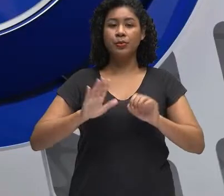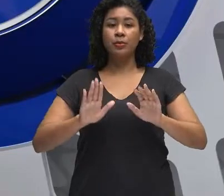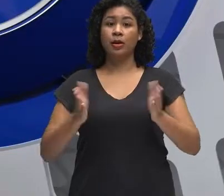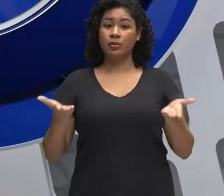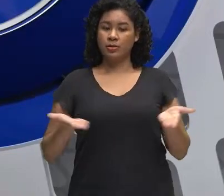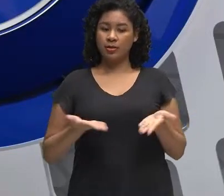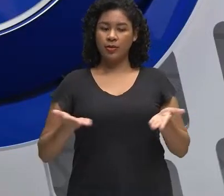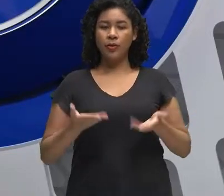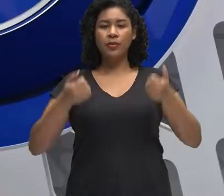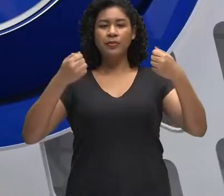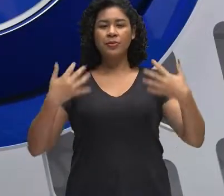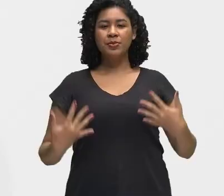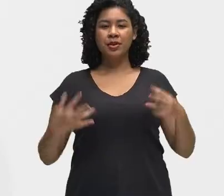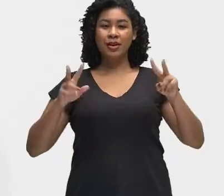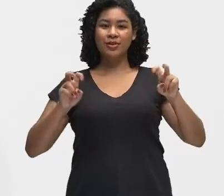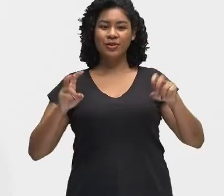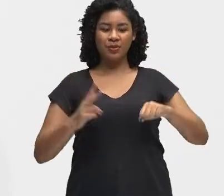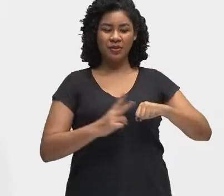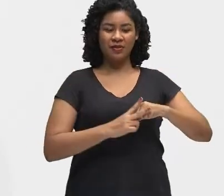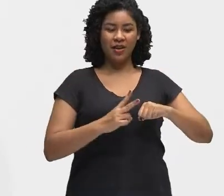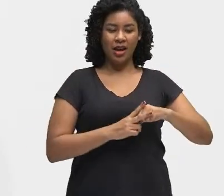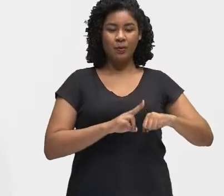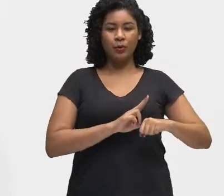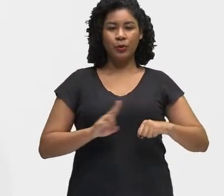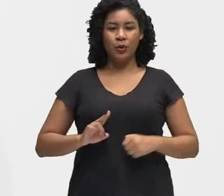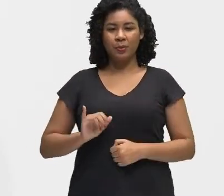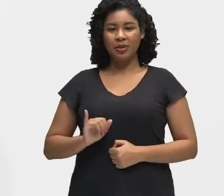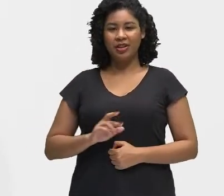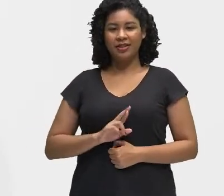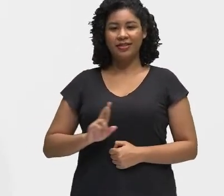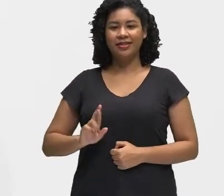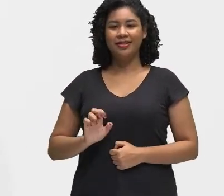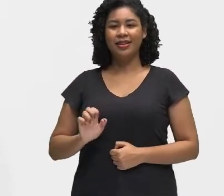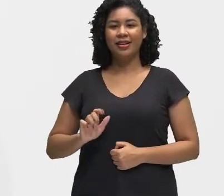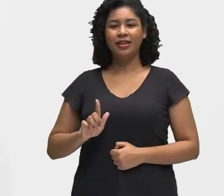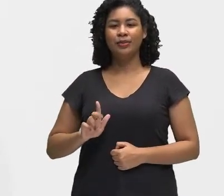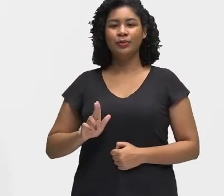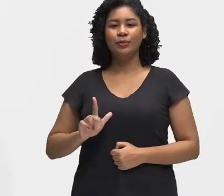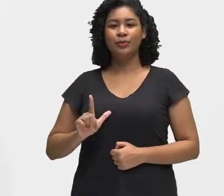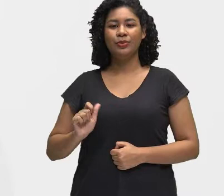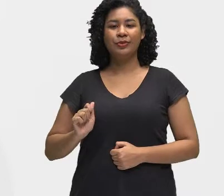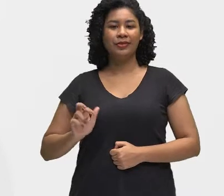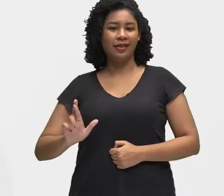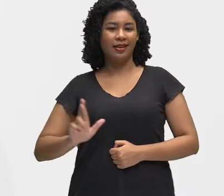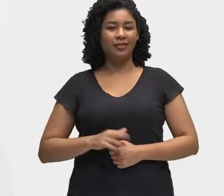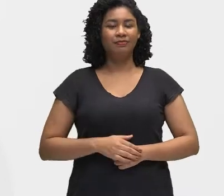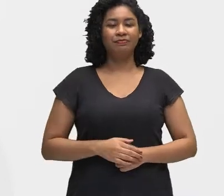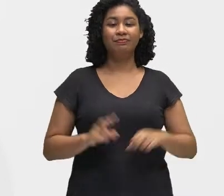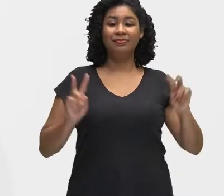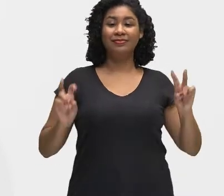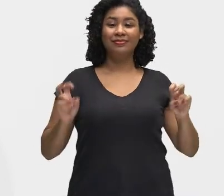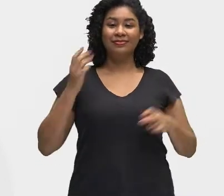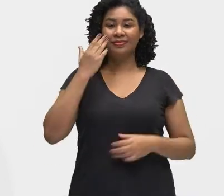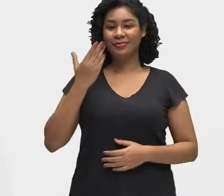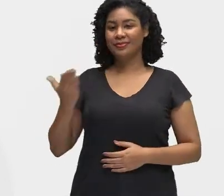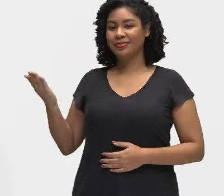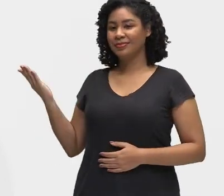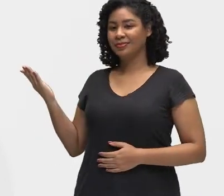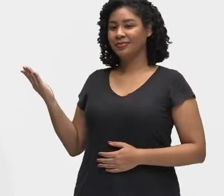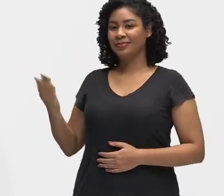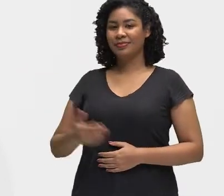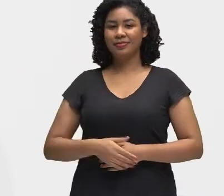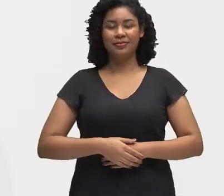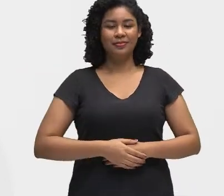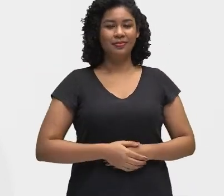os verbos irregulares. Vamos dar uma olhadinha, então, aqui no nosso assunto de hoje. Então, o detalhamento do nosso